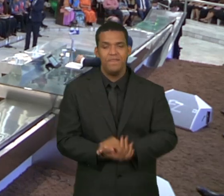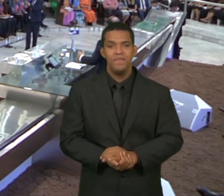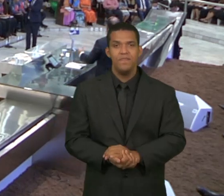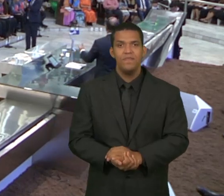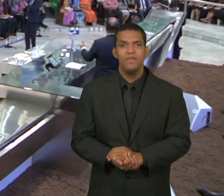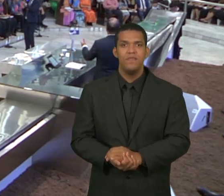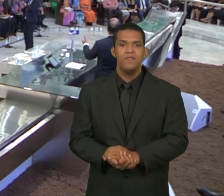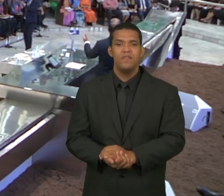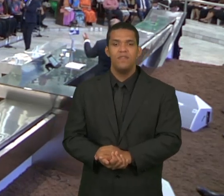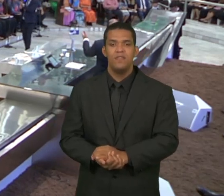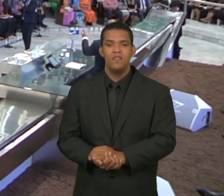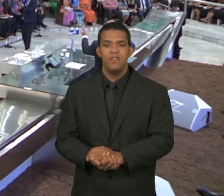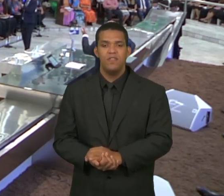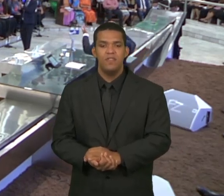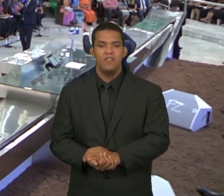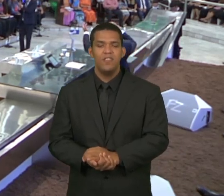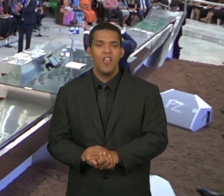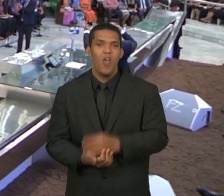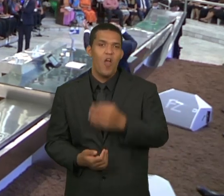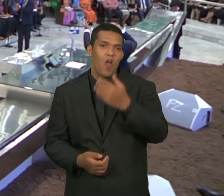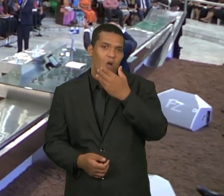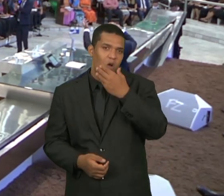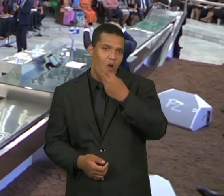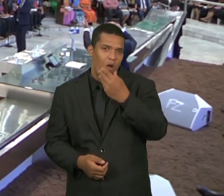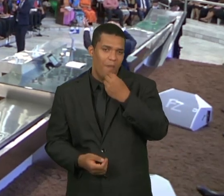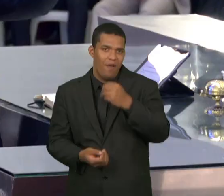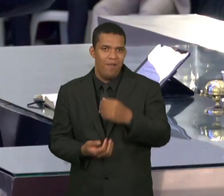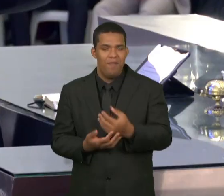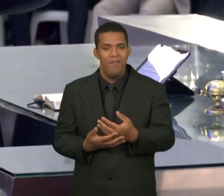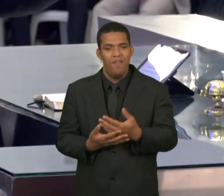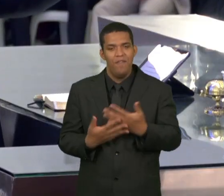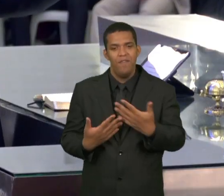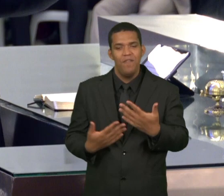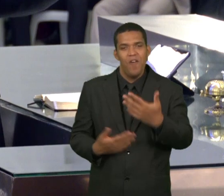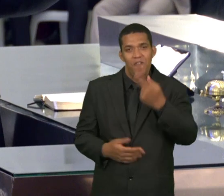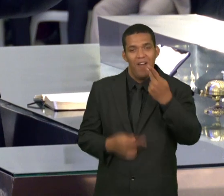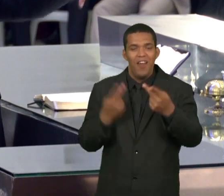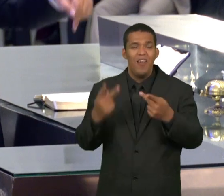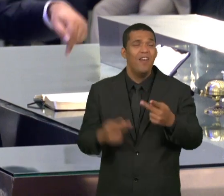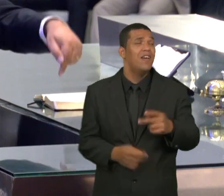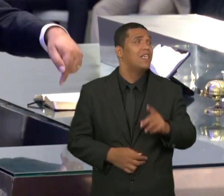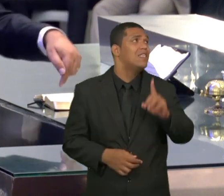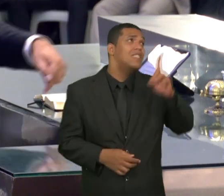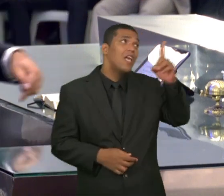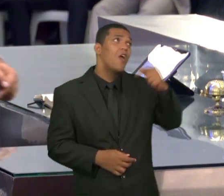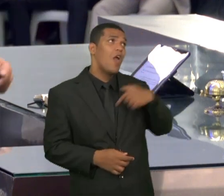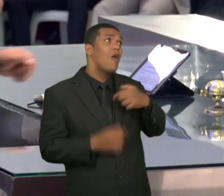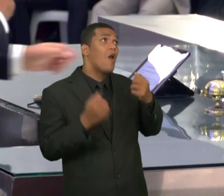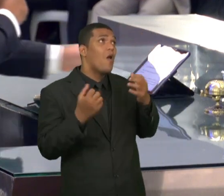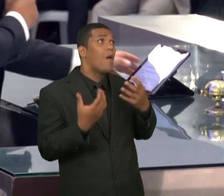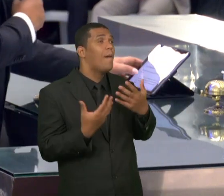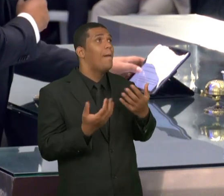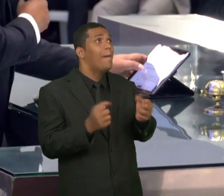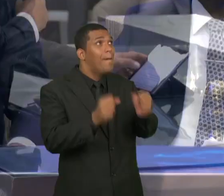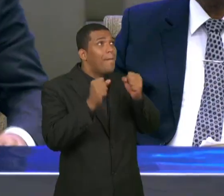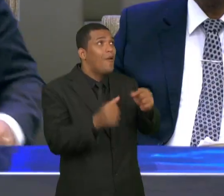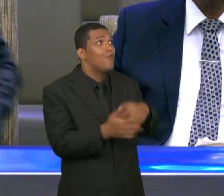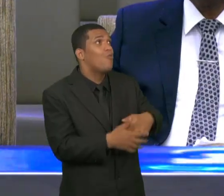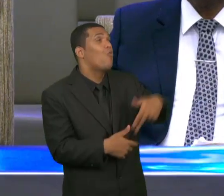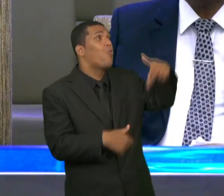Foi tão gostoso que o velhinho disse: ô senhor, pode me levar, que bênção maior do que essa não tem não.